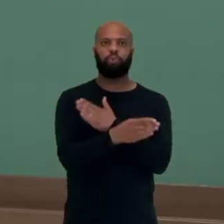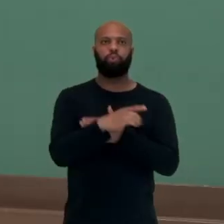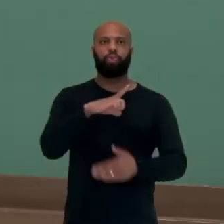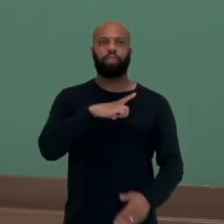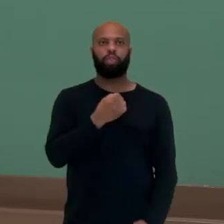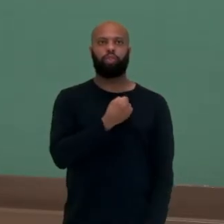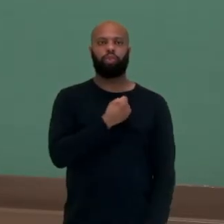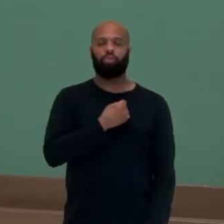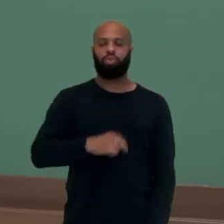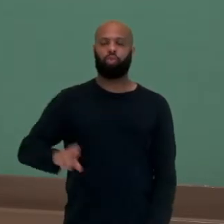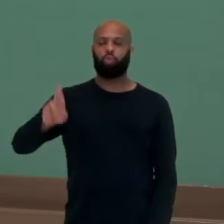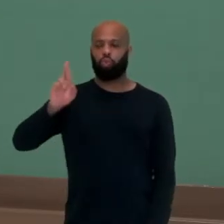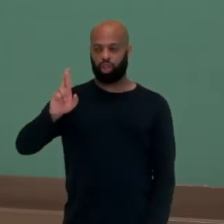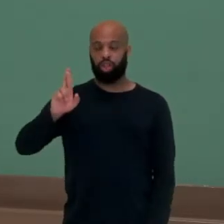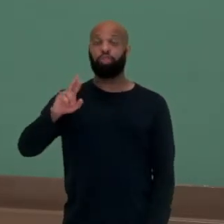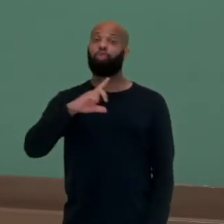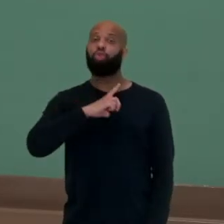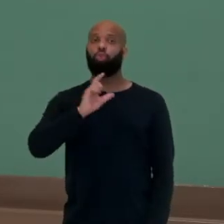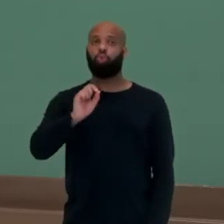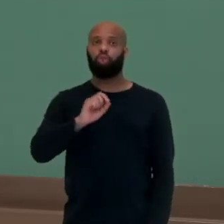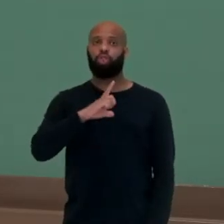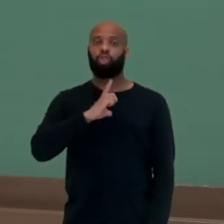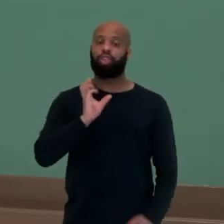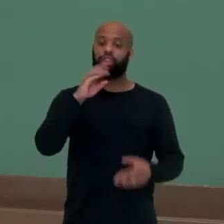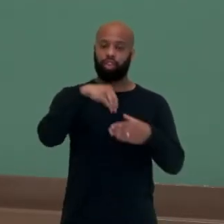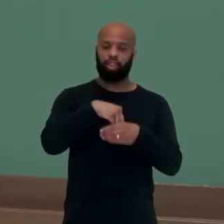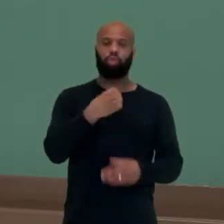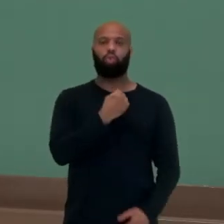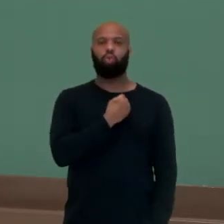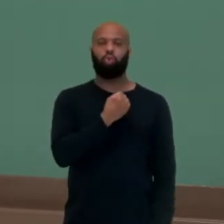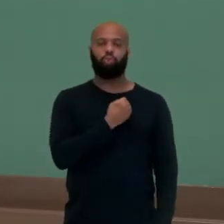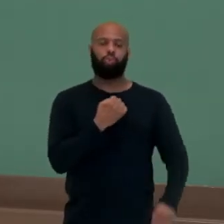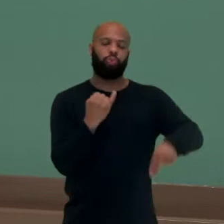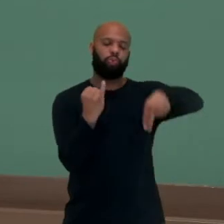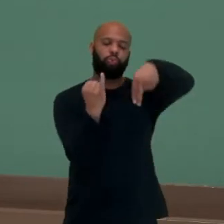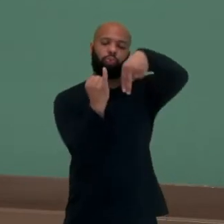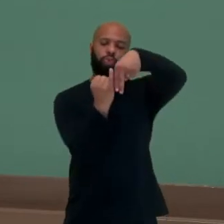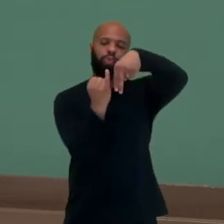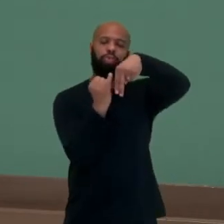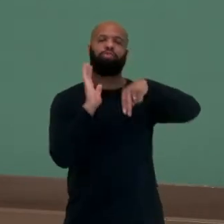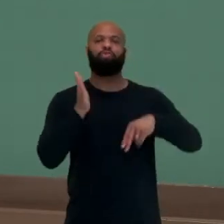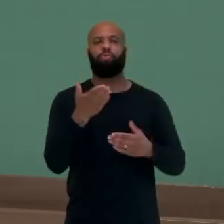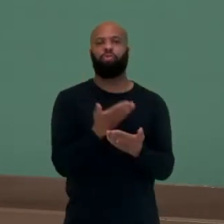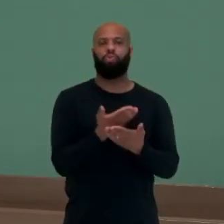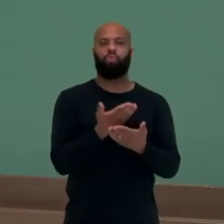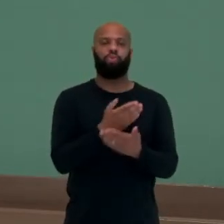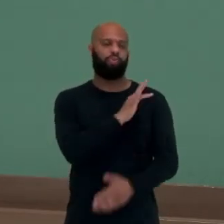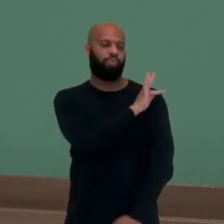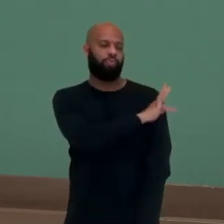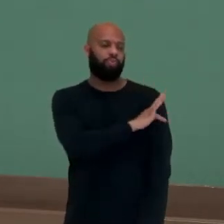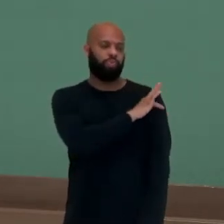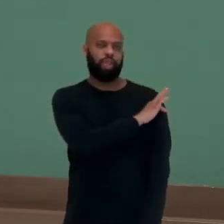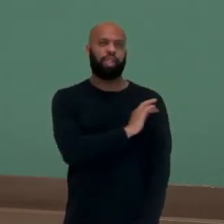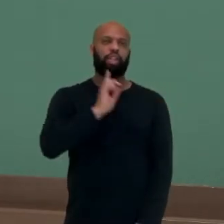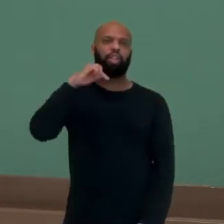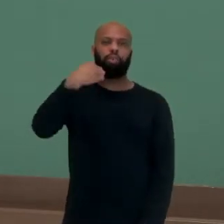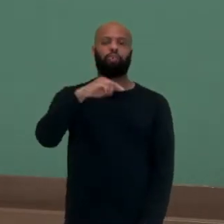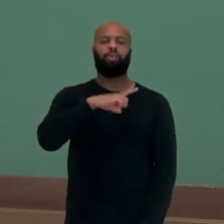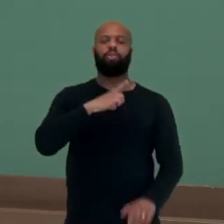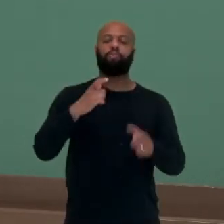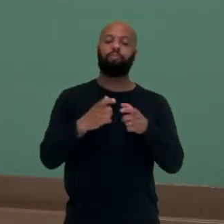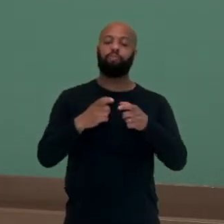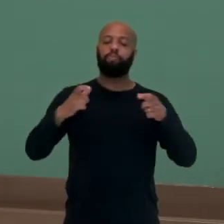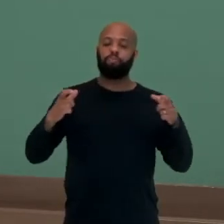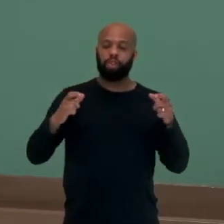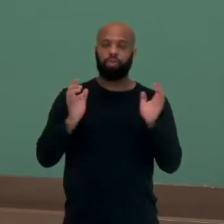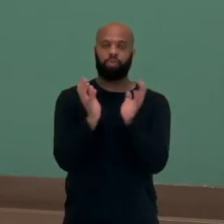números reais, aonde nós tínhamos os números naturais, que a gente trabalhou lá no ensino fundamental, depois houve uma ampliação